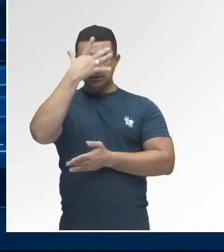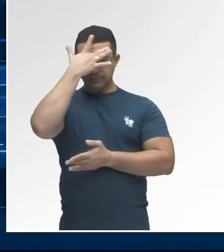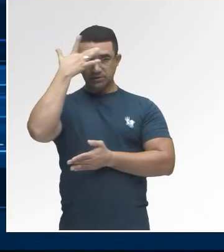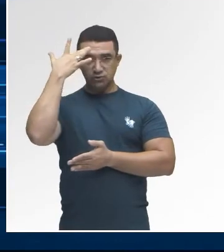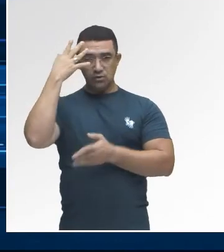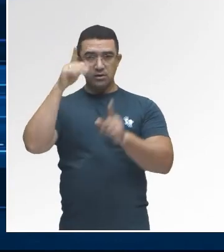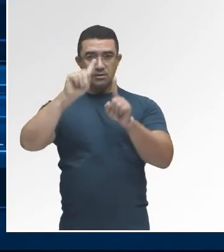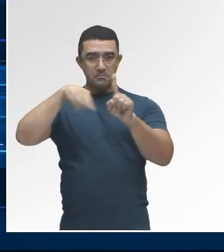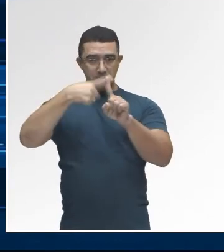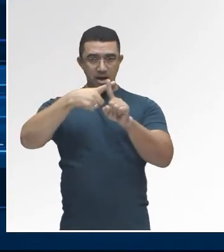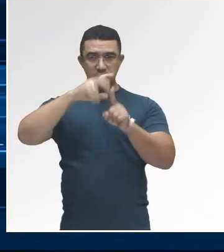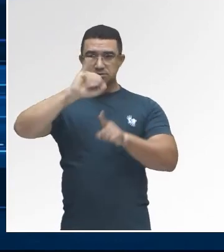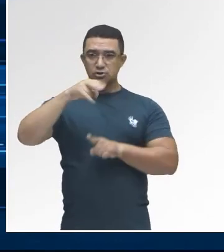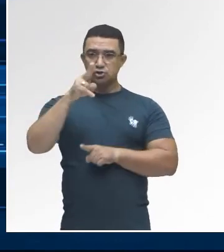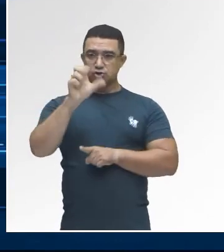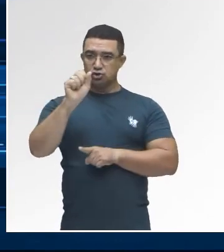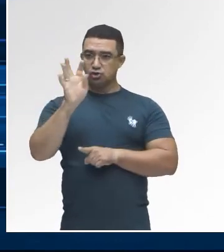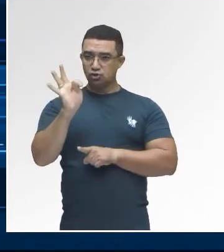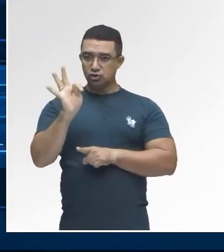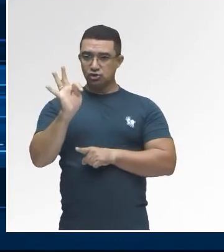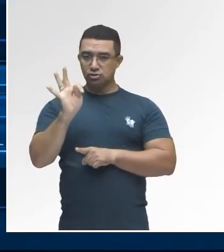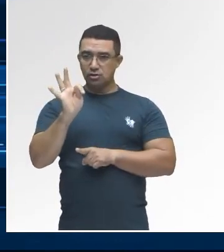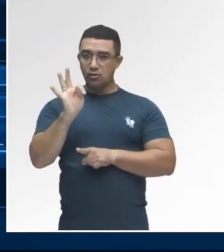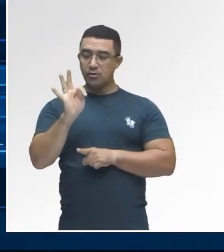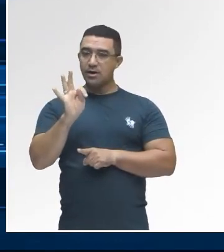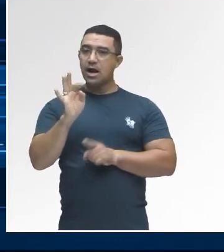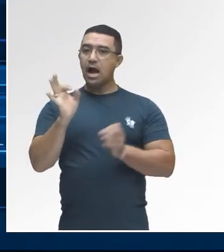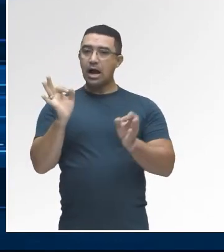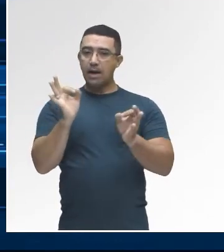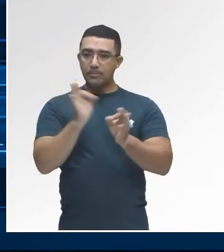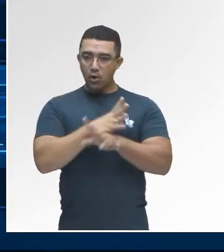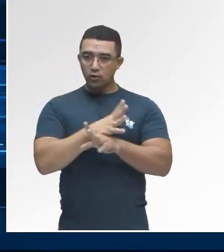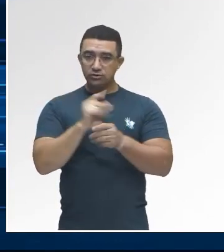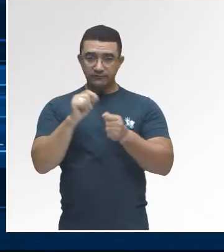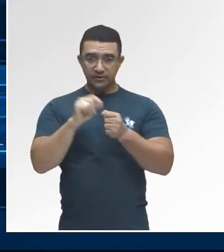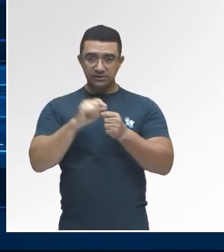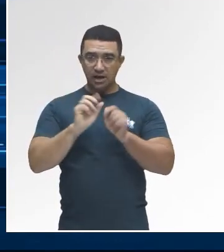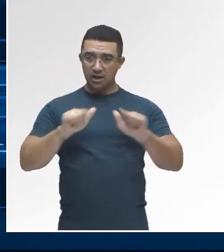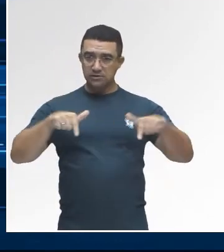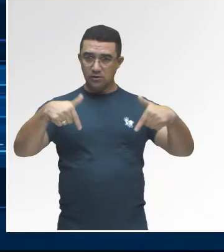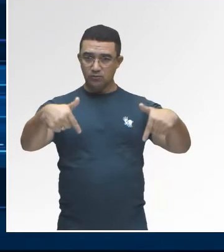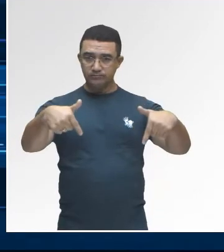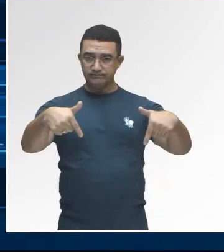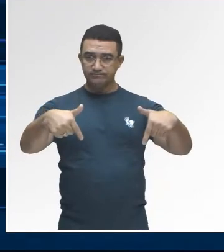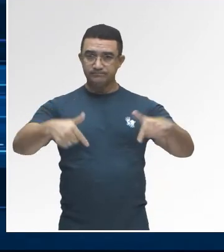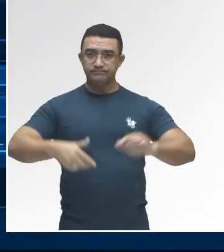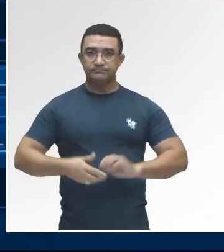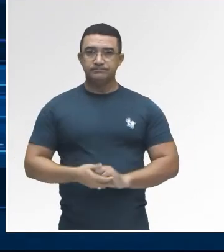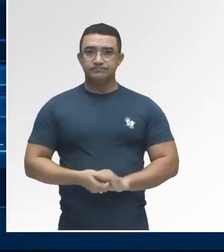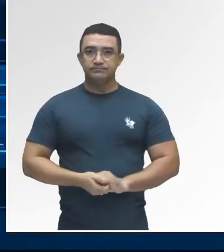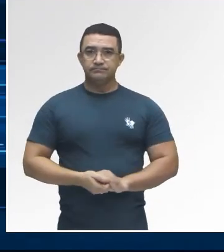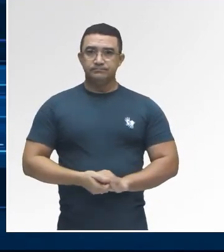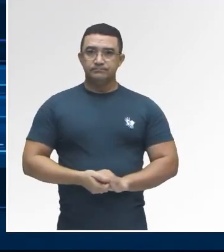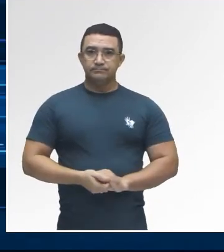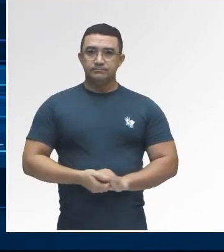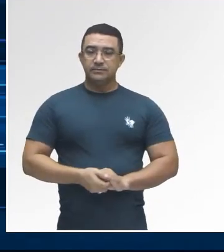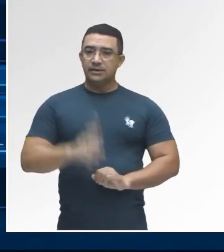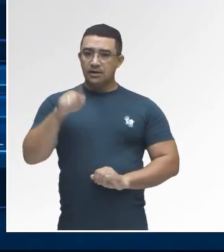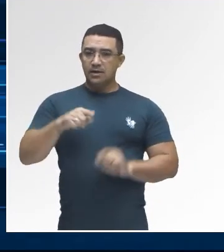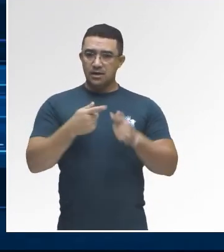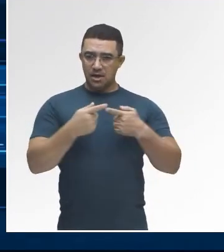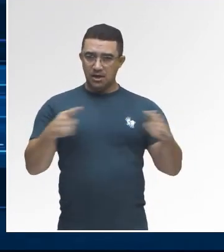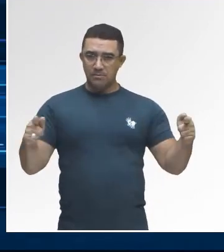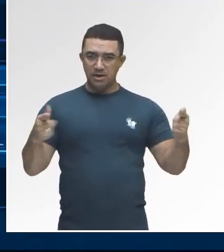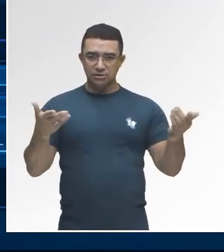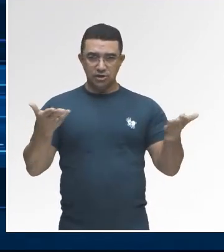de acabou de fazer essa situação, e o verbo depois no particípio, tá bom? Então é isso, essa gramática de